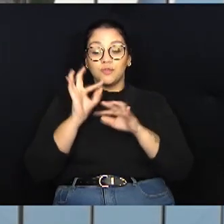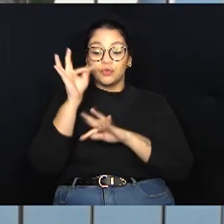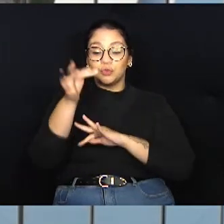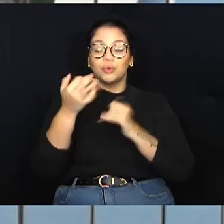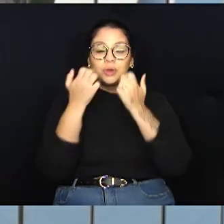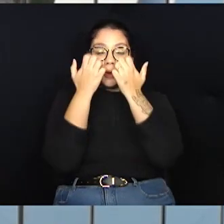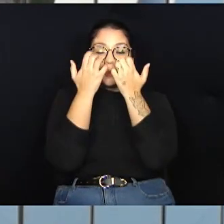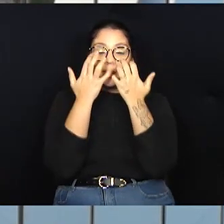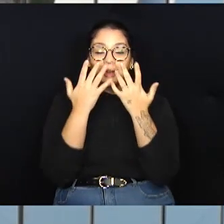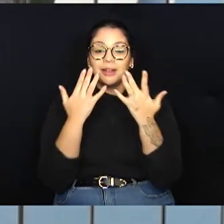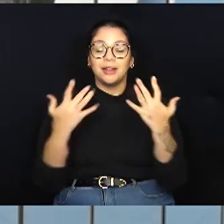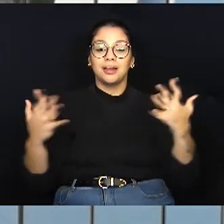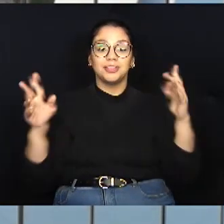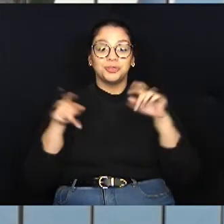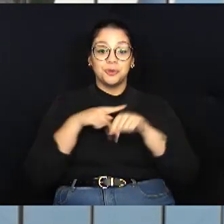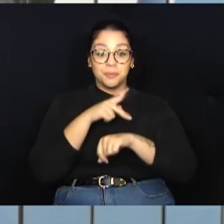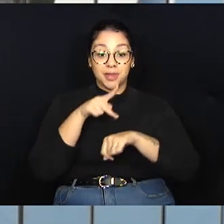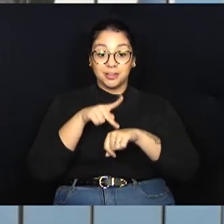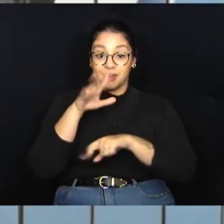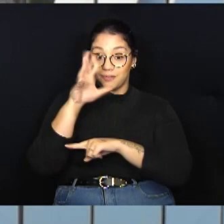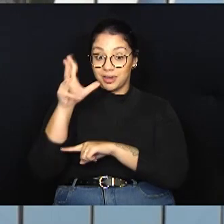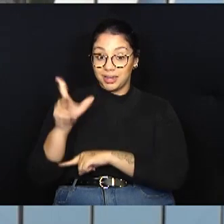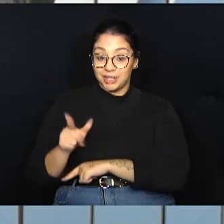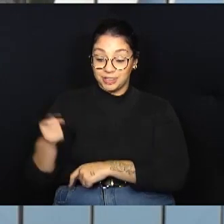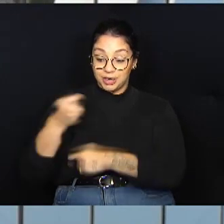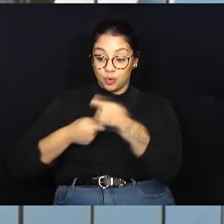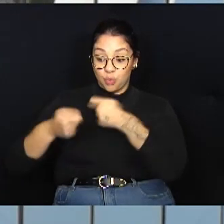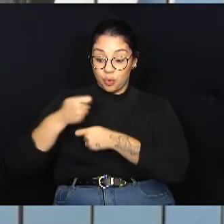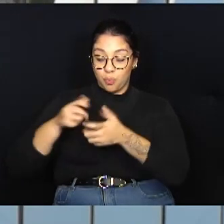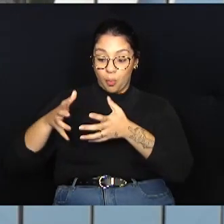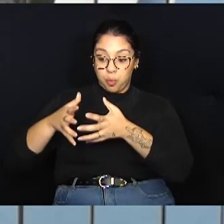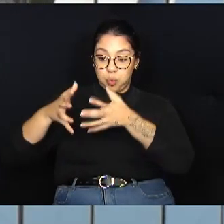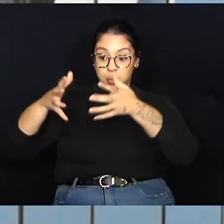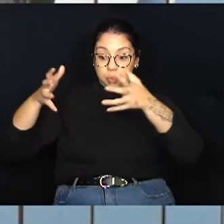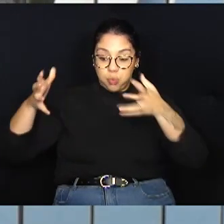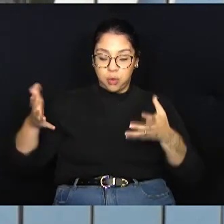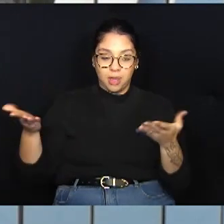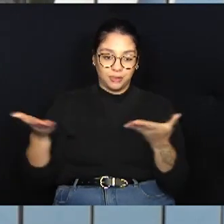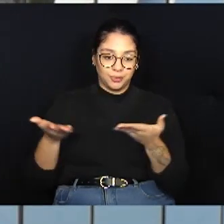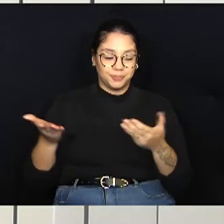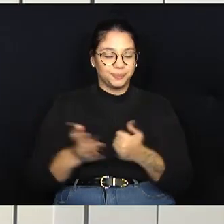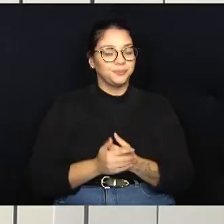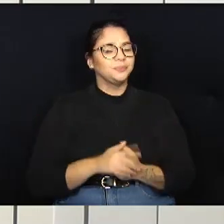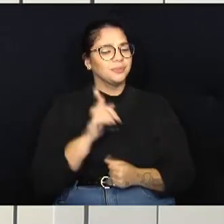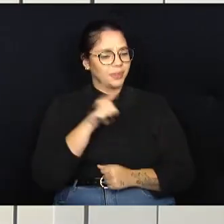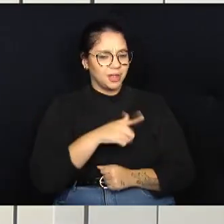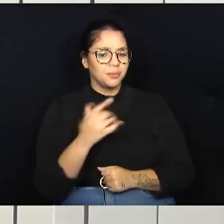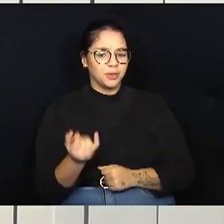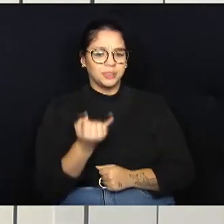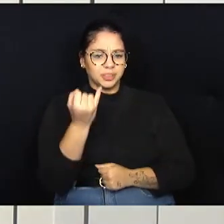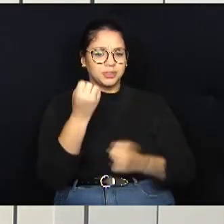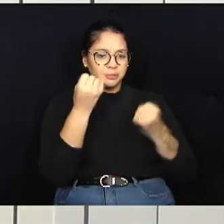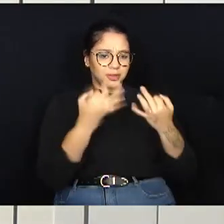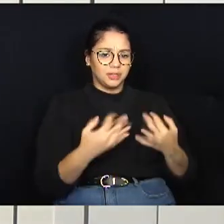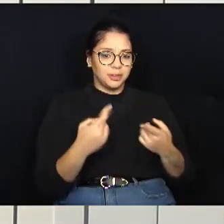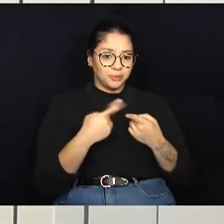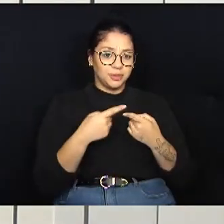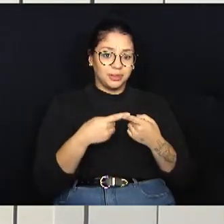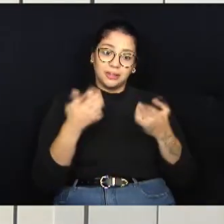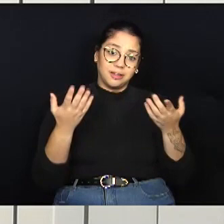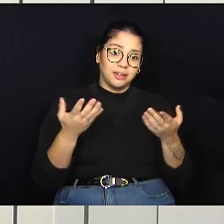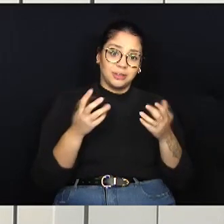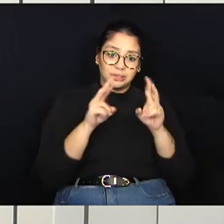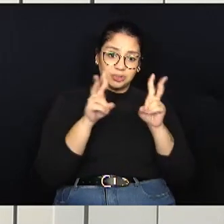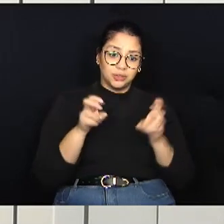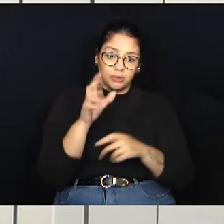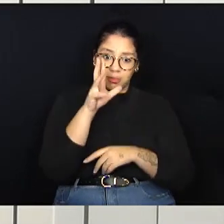brilhante. Os países africanos são os que mais crescem economicamente na atualidade. É importante você dizer isso, porque normalmente quando se fala de África,